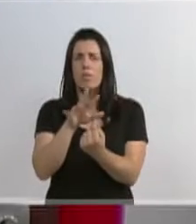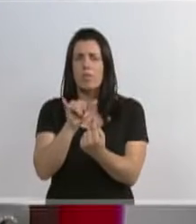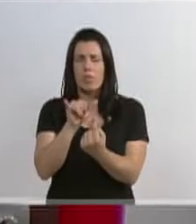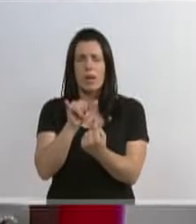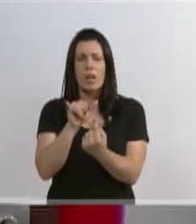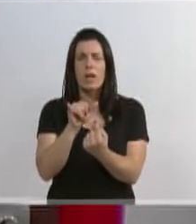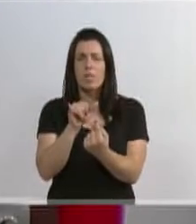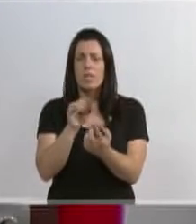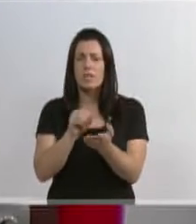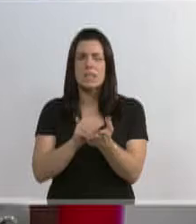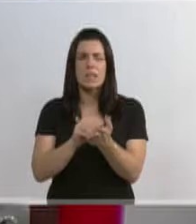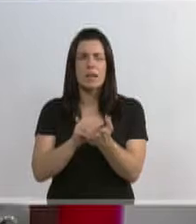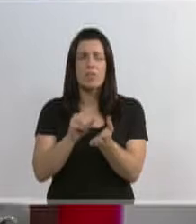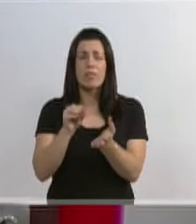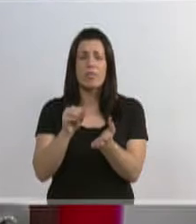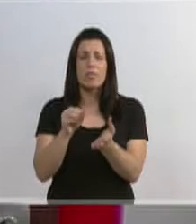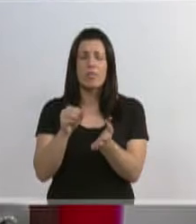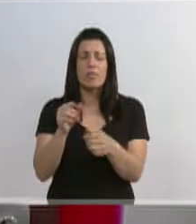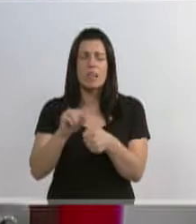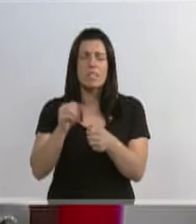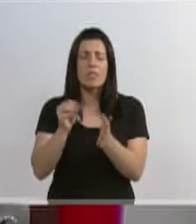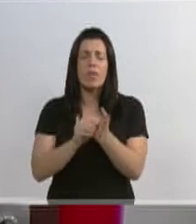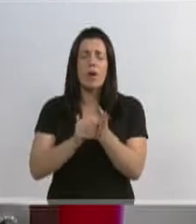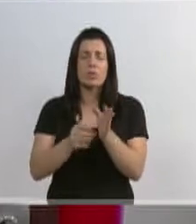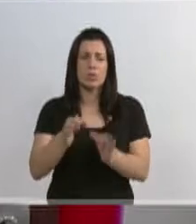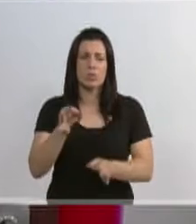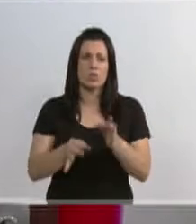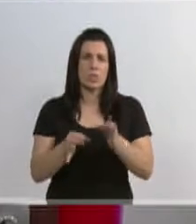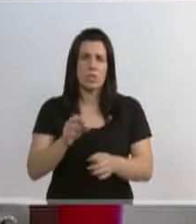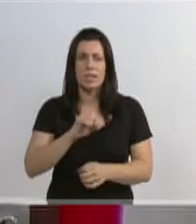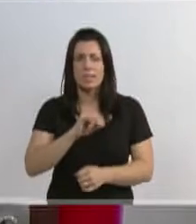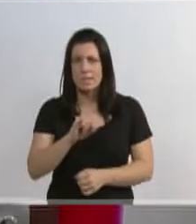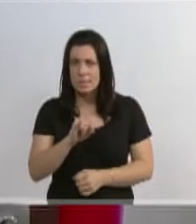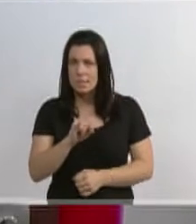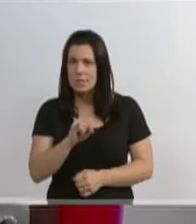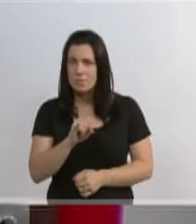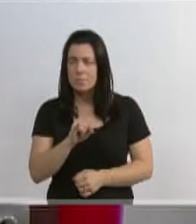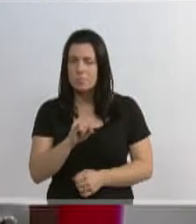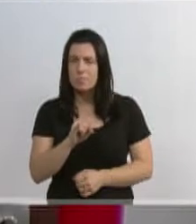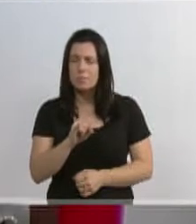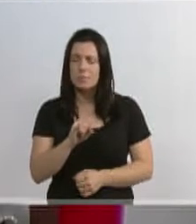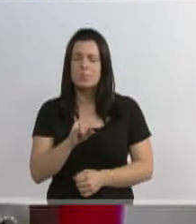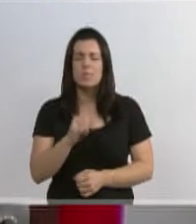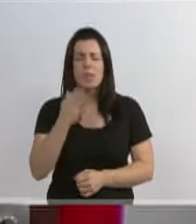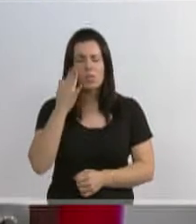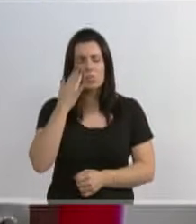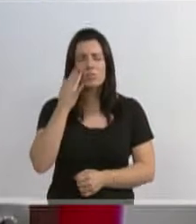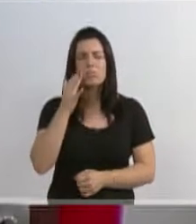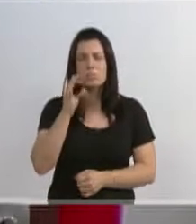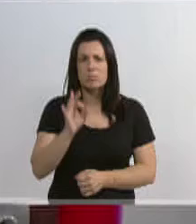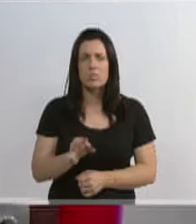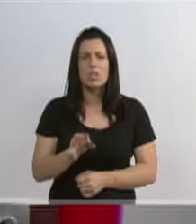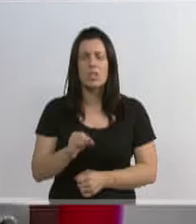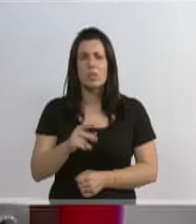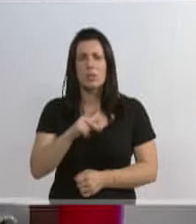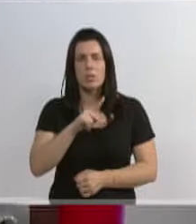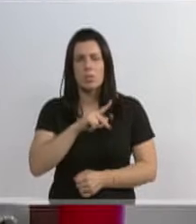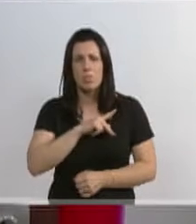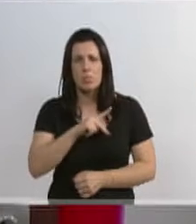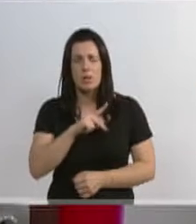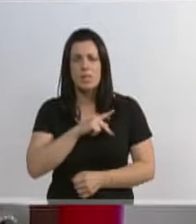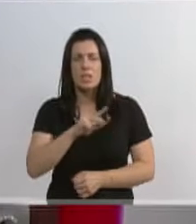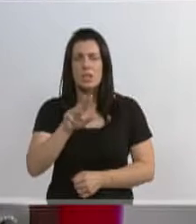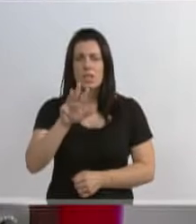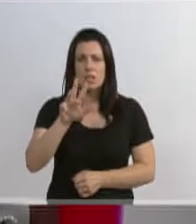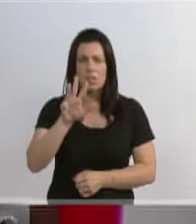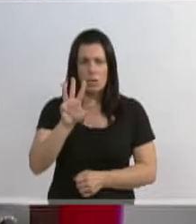nenhuma injustiça. Se fosse por isso, vereador Adriano, tenho certeza que já tinha mandado, né, o ex-presidente